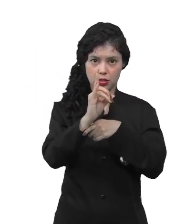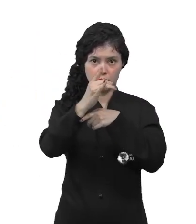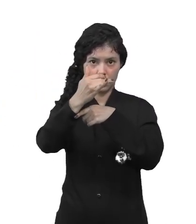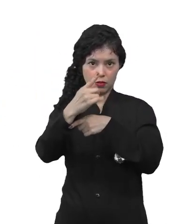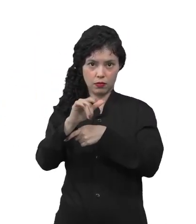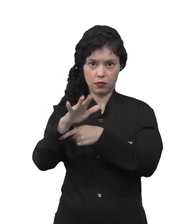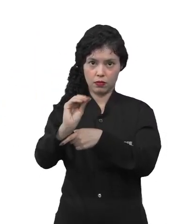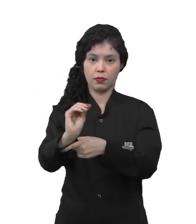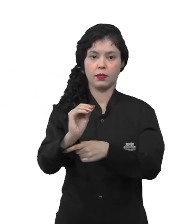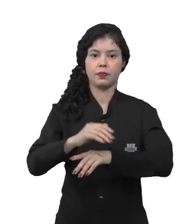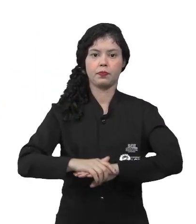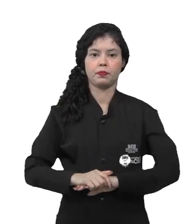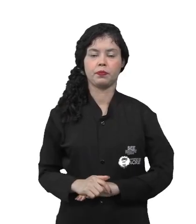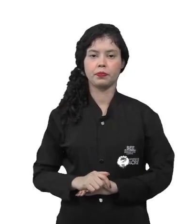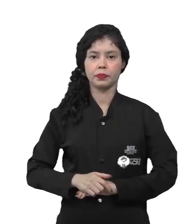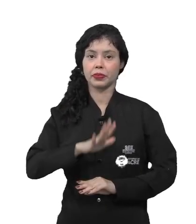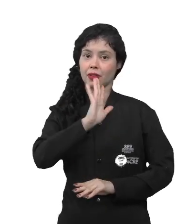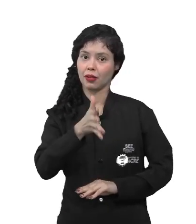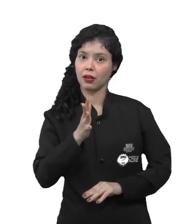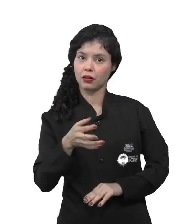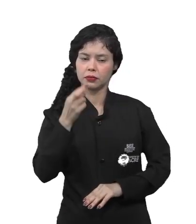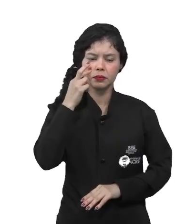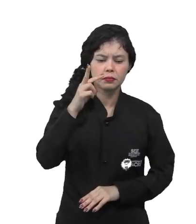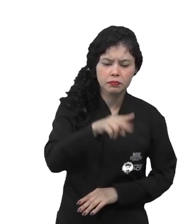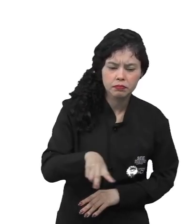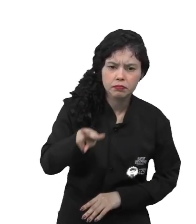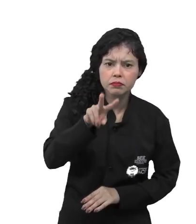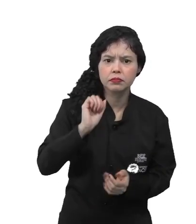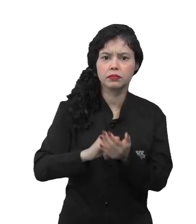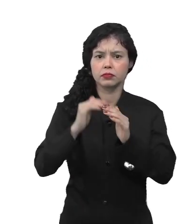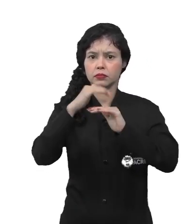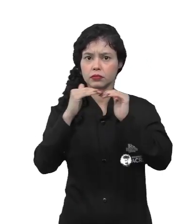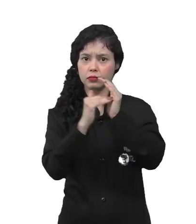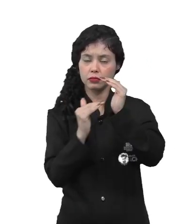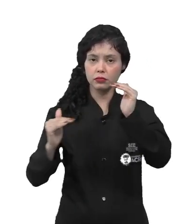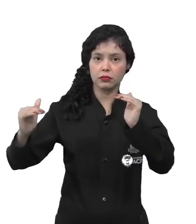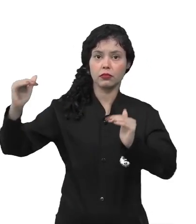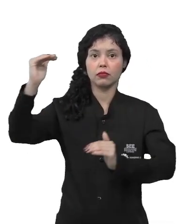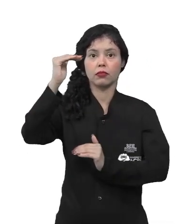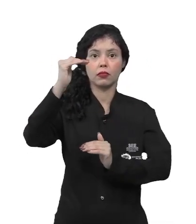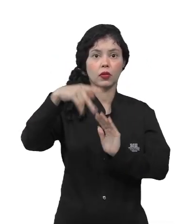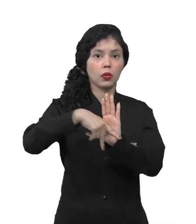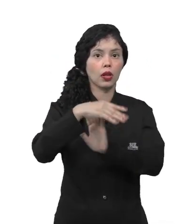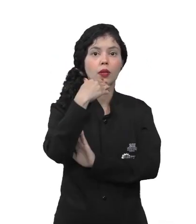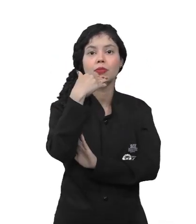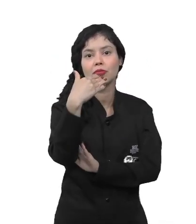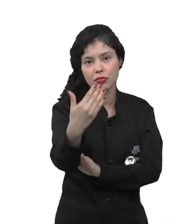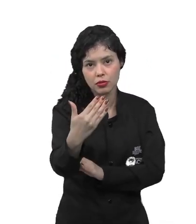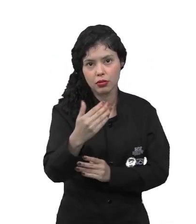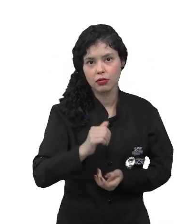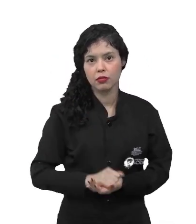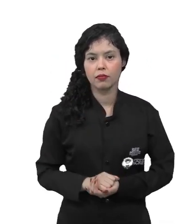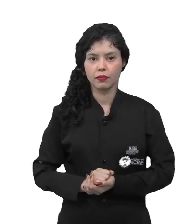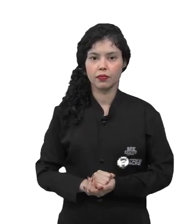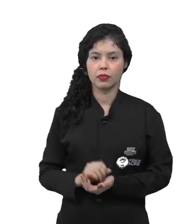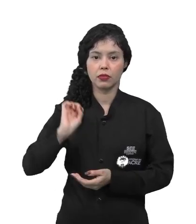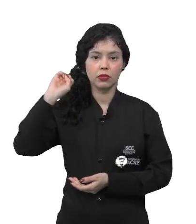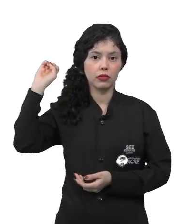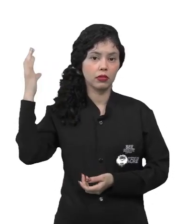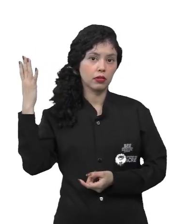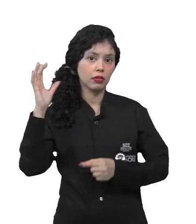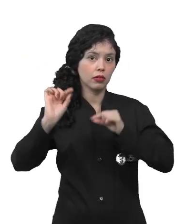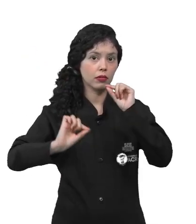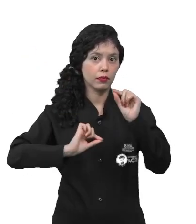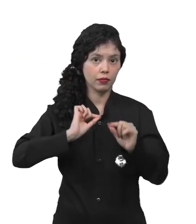oxidação. Já analisei aqui o tópico principal que a questão está me pedindo. aconteceu